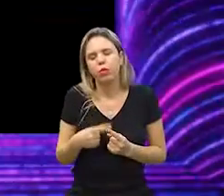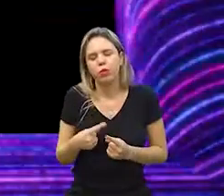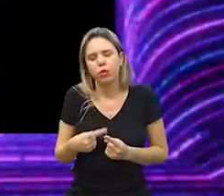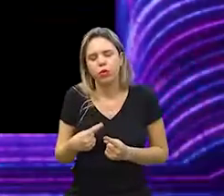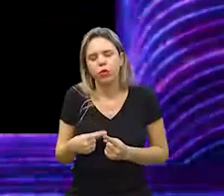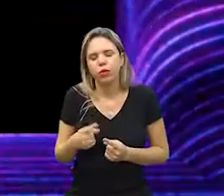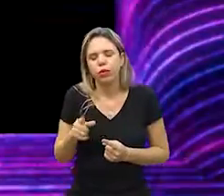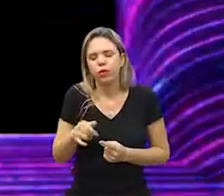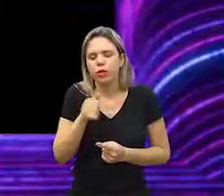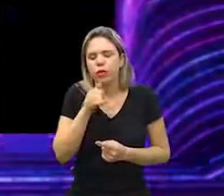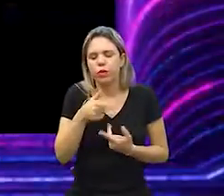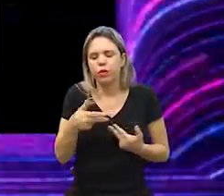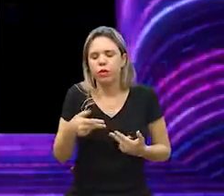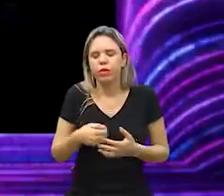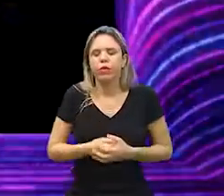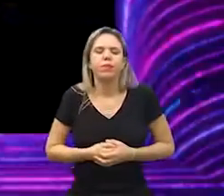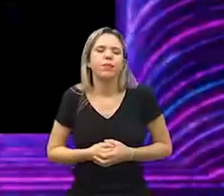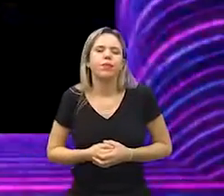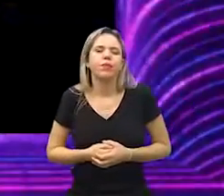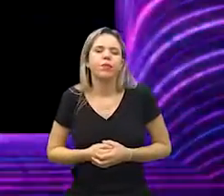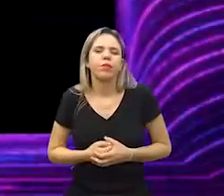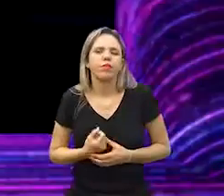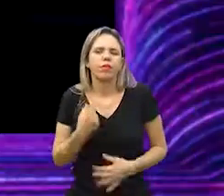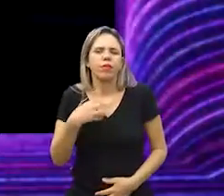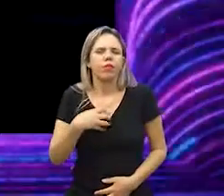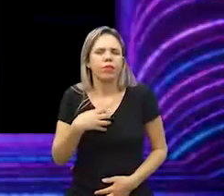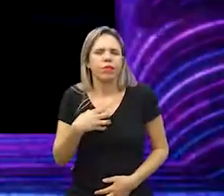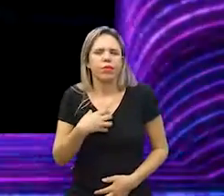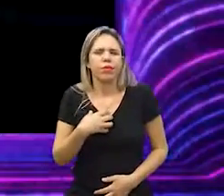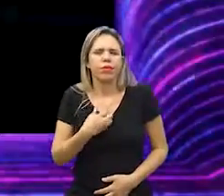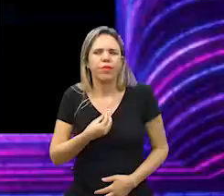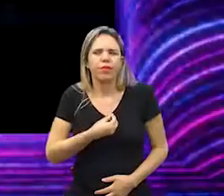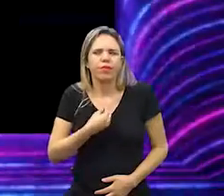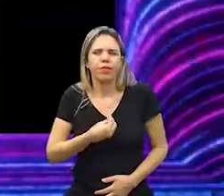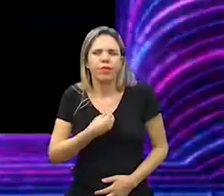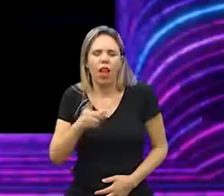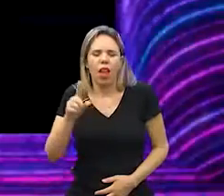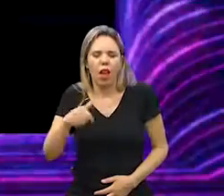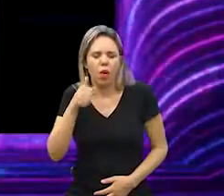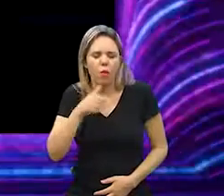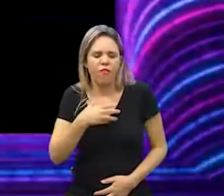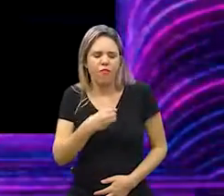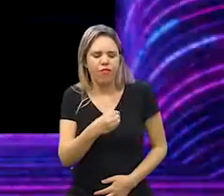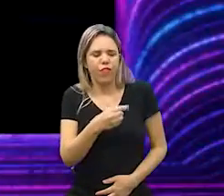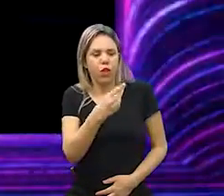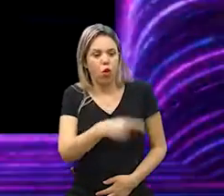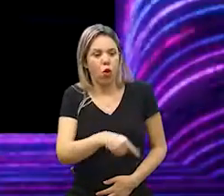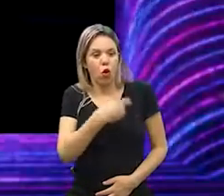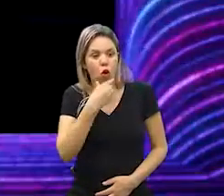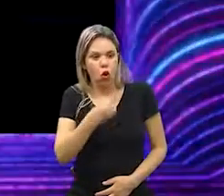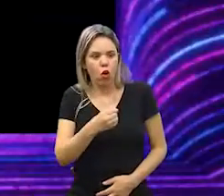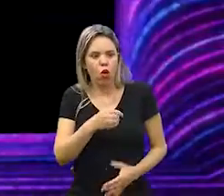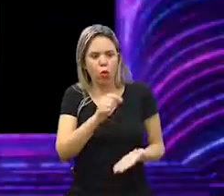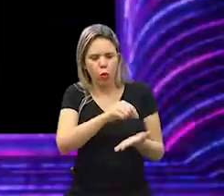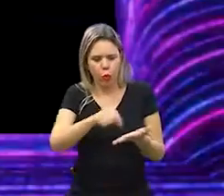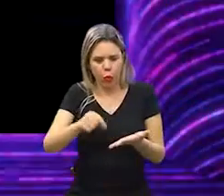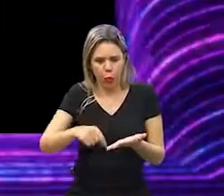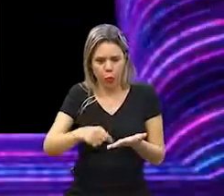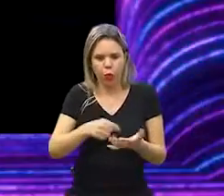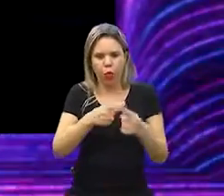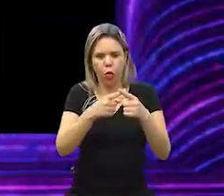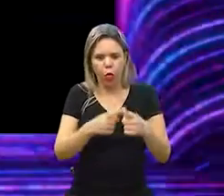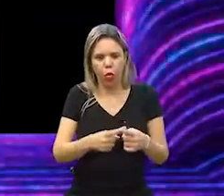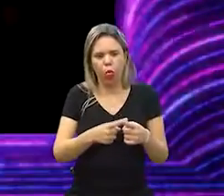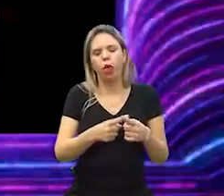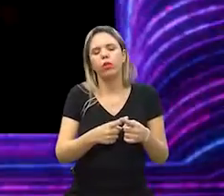É uma coisa assim, ela se estranha na própria pele. Ela é filha de um bicheiro do Jogo do Bicho do